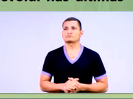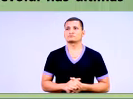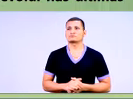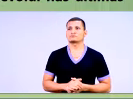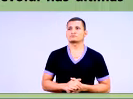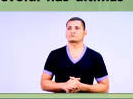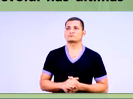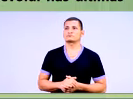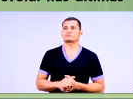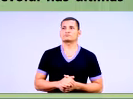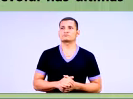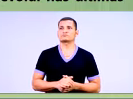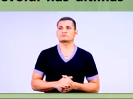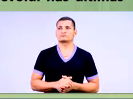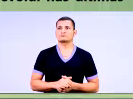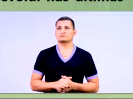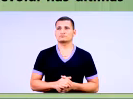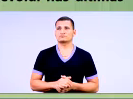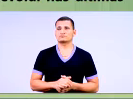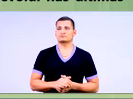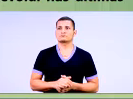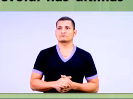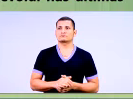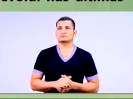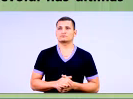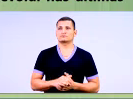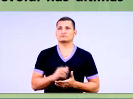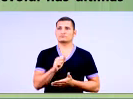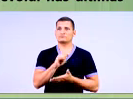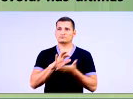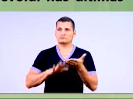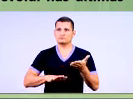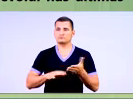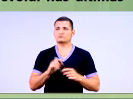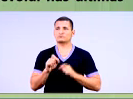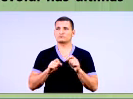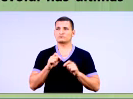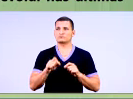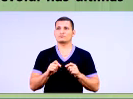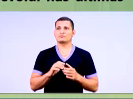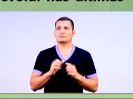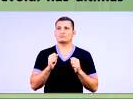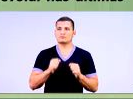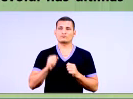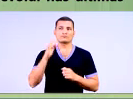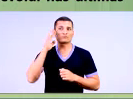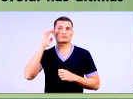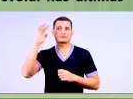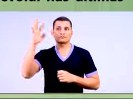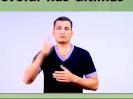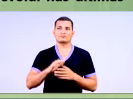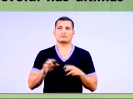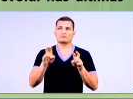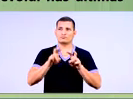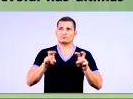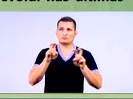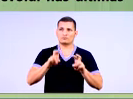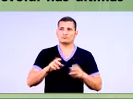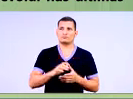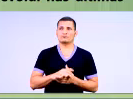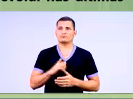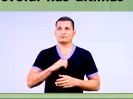composto de 3 etapas. Do texto podemos inferir. O que dá para, né, imaginar desse texto? O computador se presta a